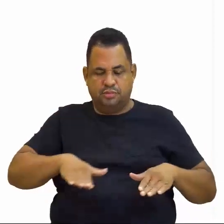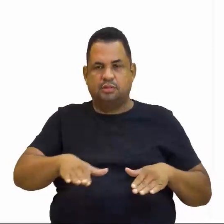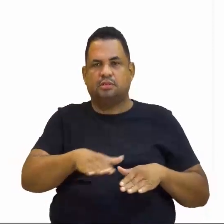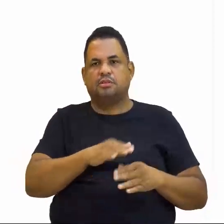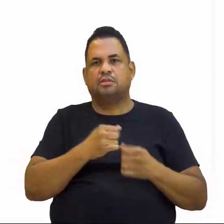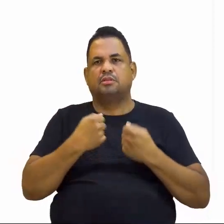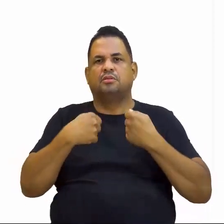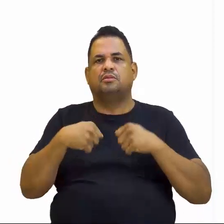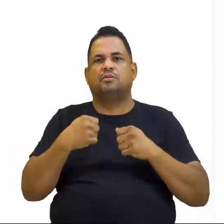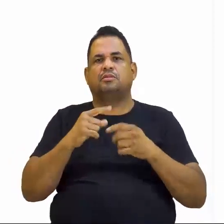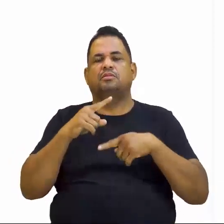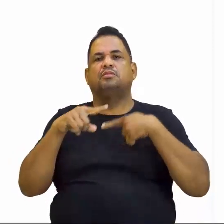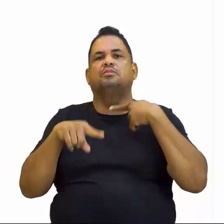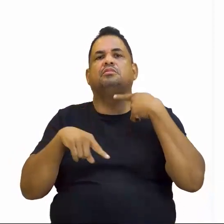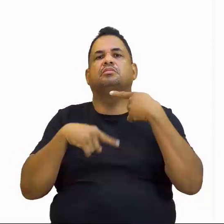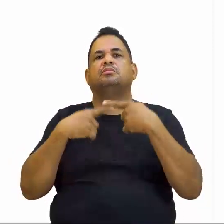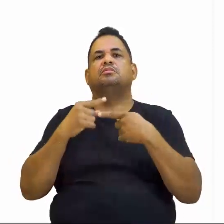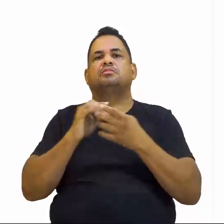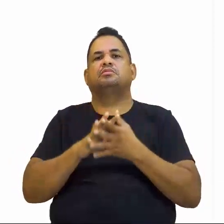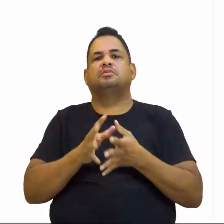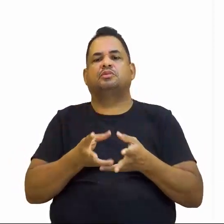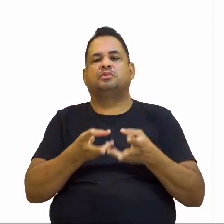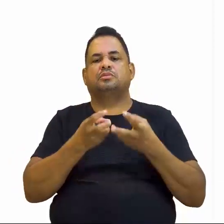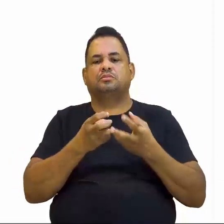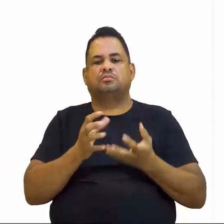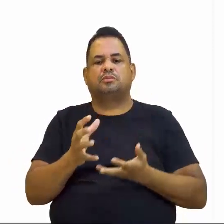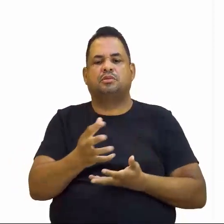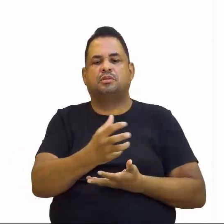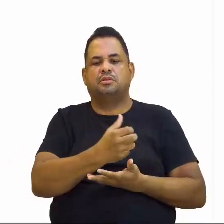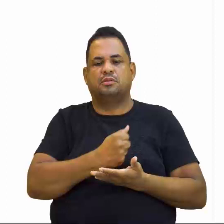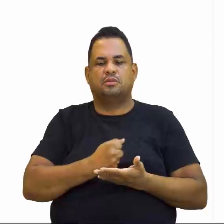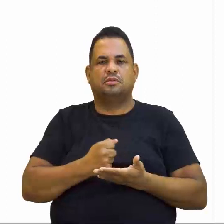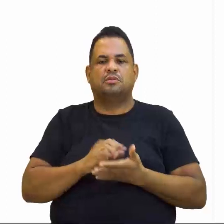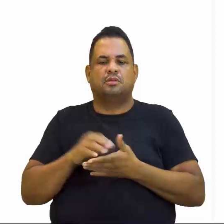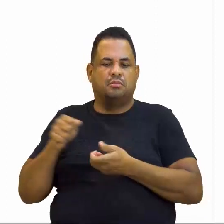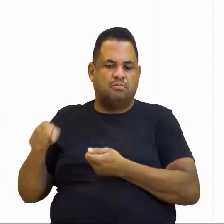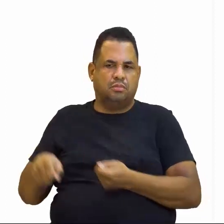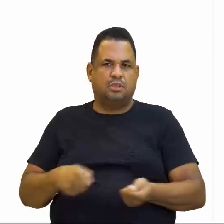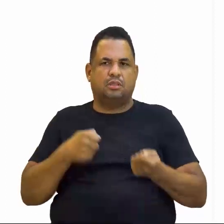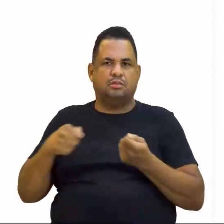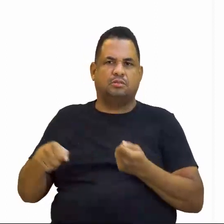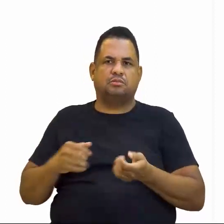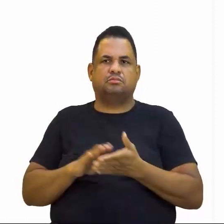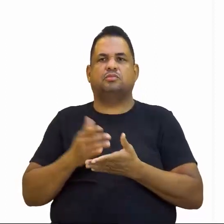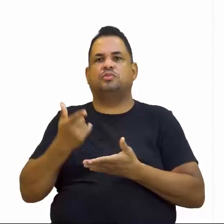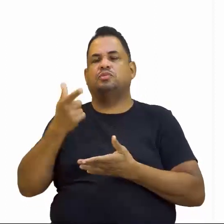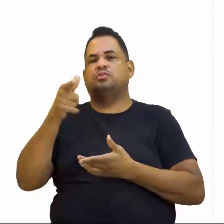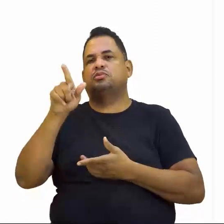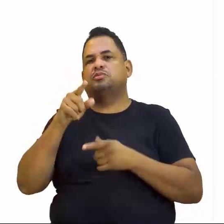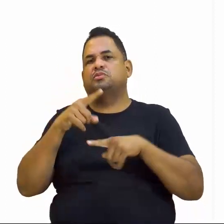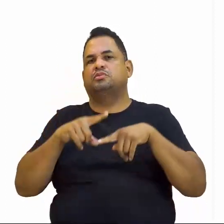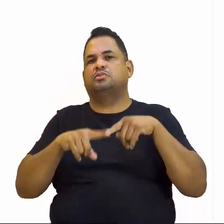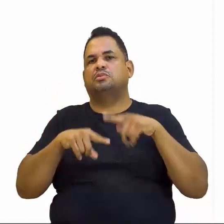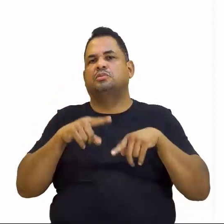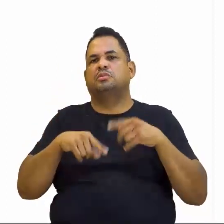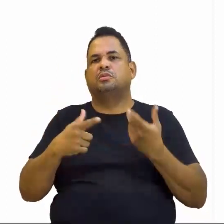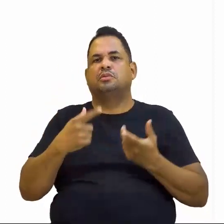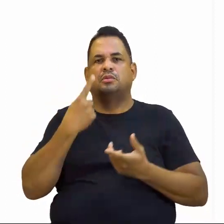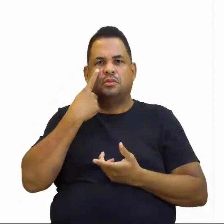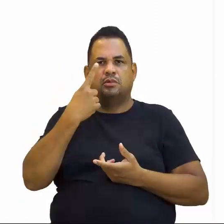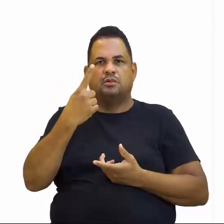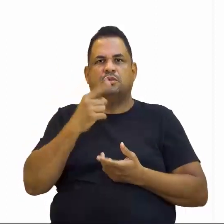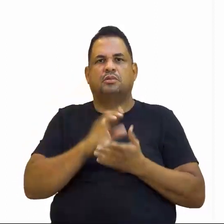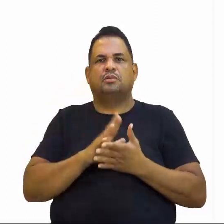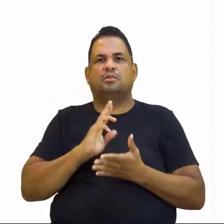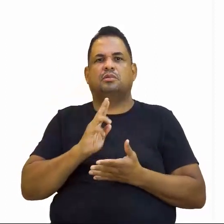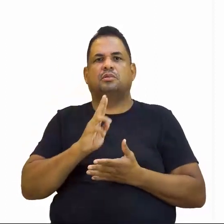ser posteriormente coletado com pá, com qualquer outro tipo de objeto. Então aqui a gente vê que aquele